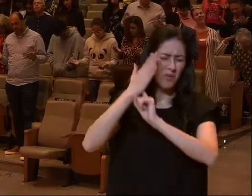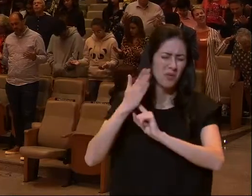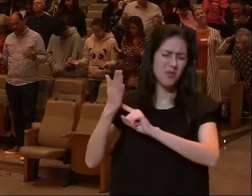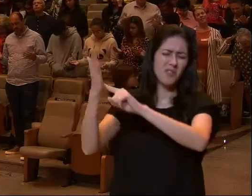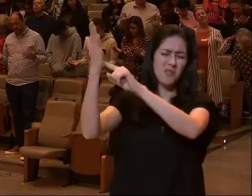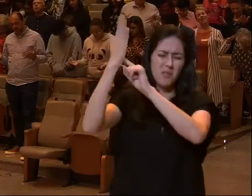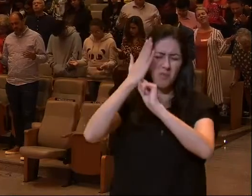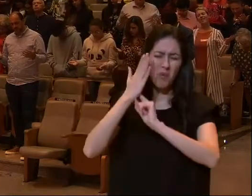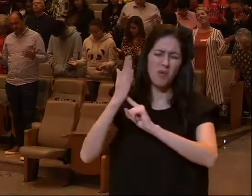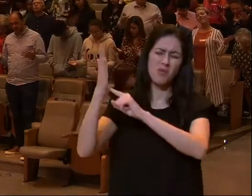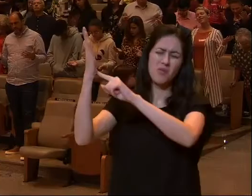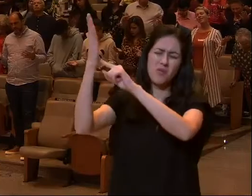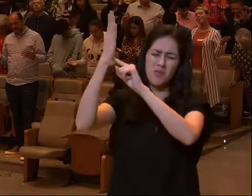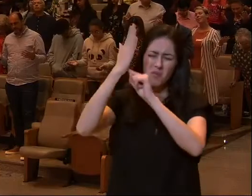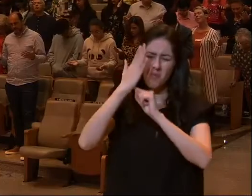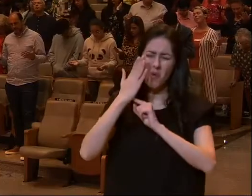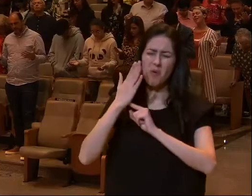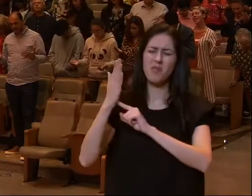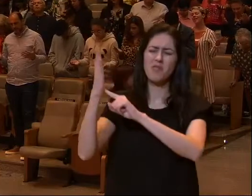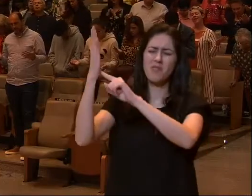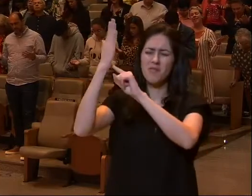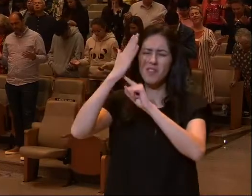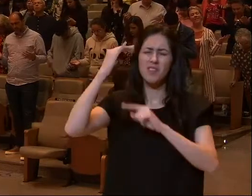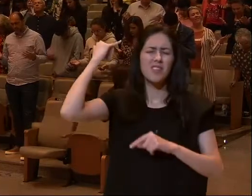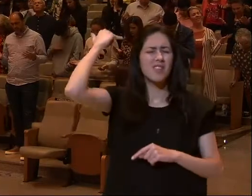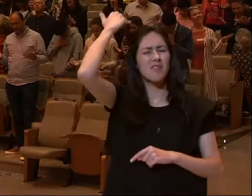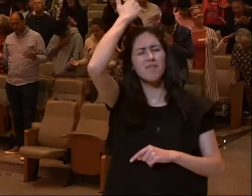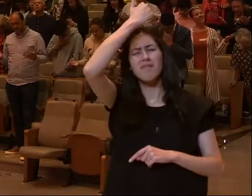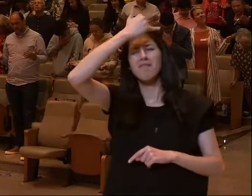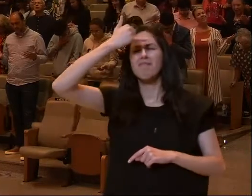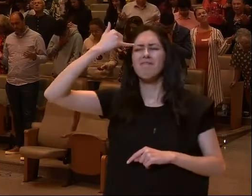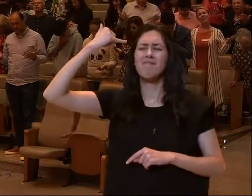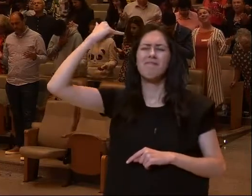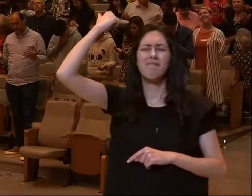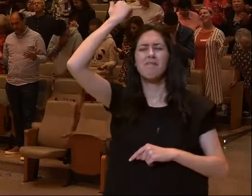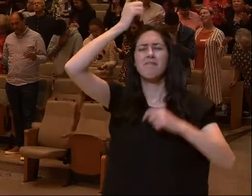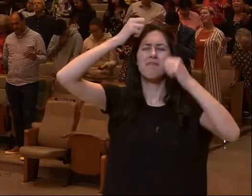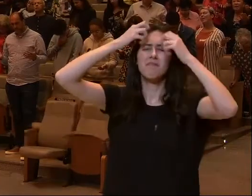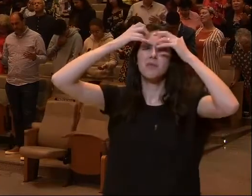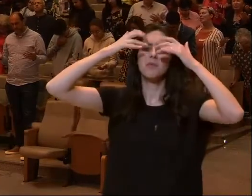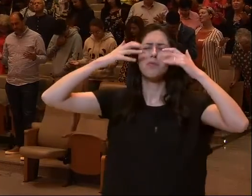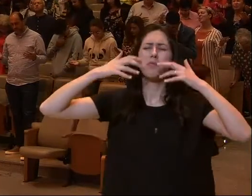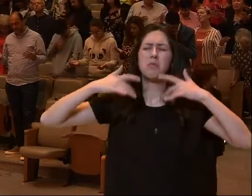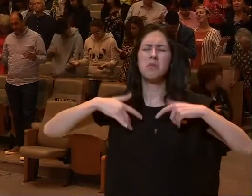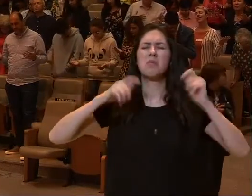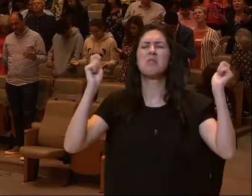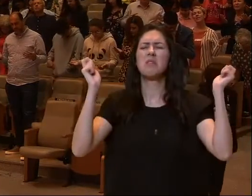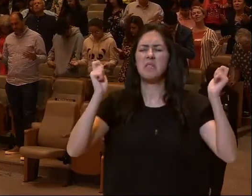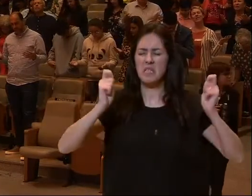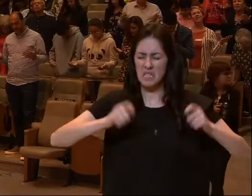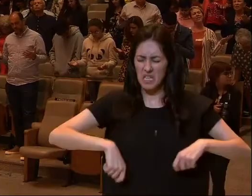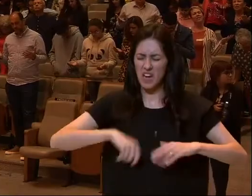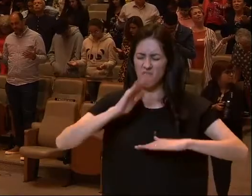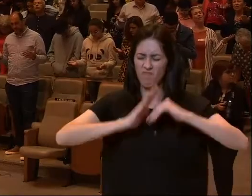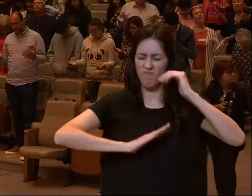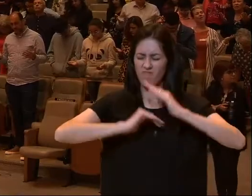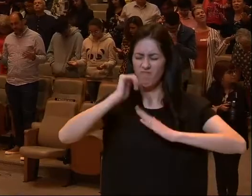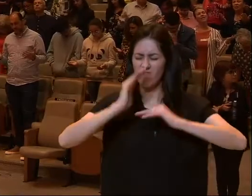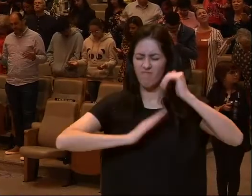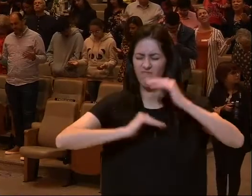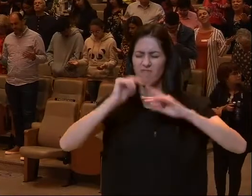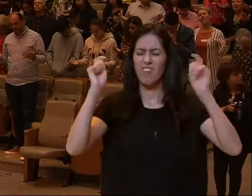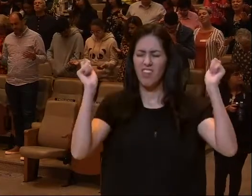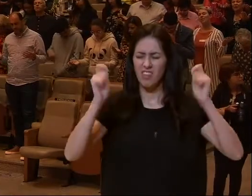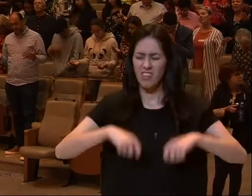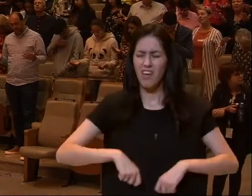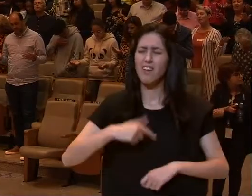revelação, eles recebam uma unção do alto que os capacita de maneira especial. Eu quero clamar